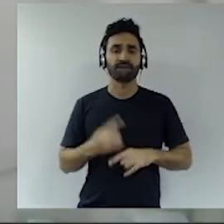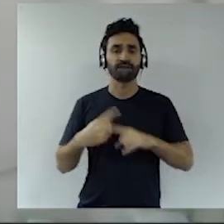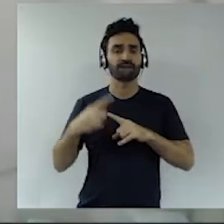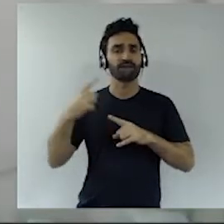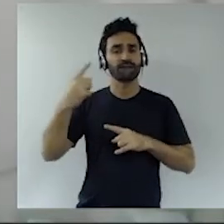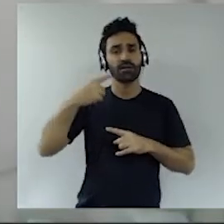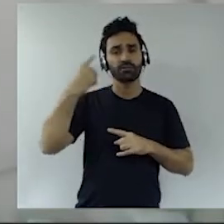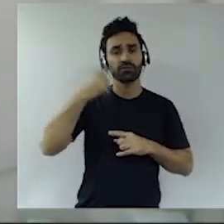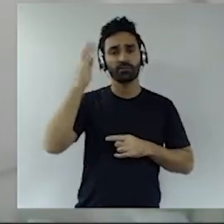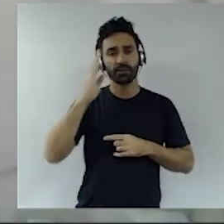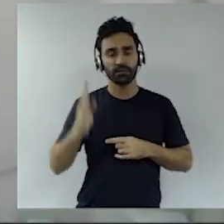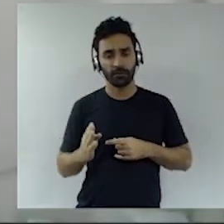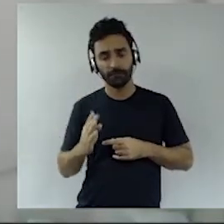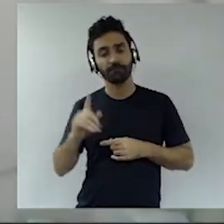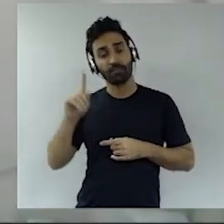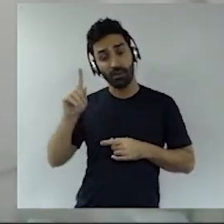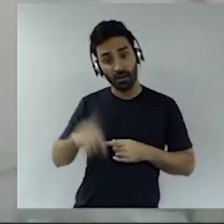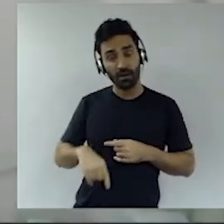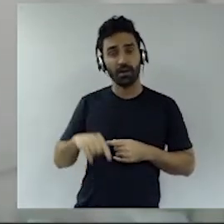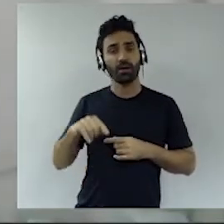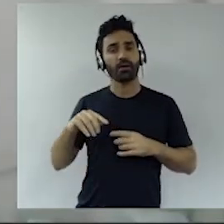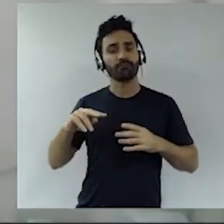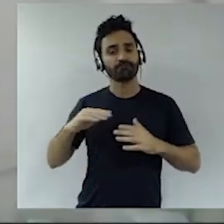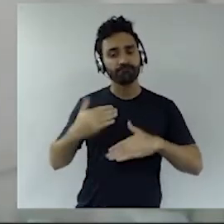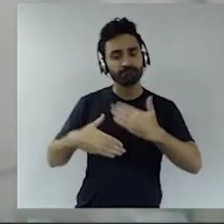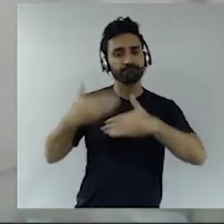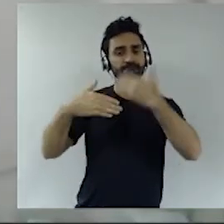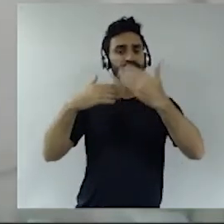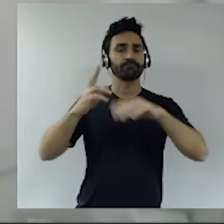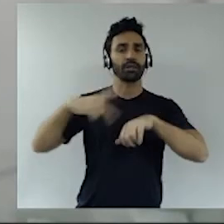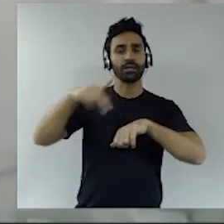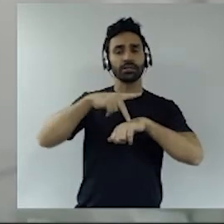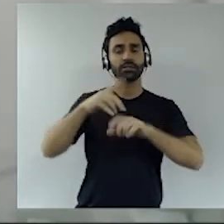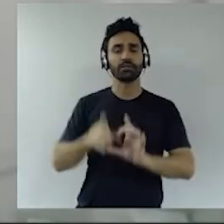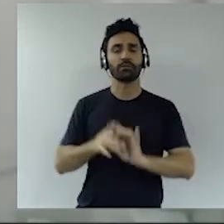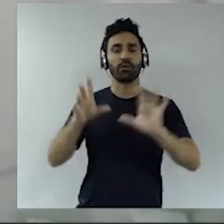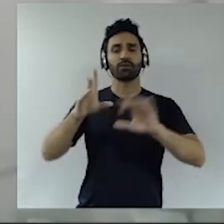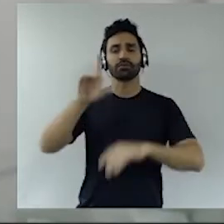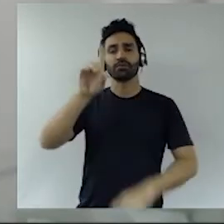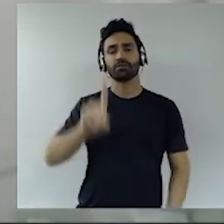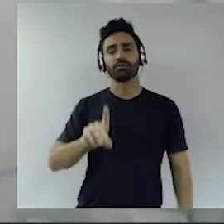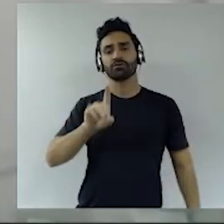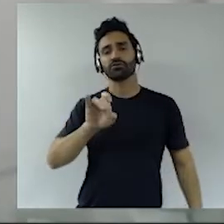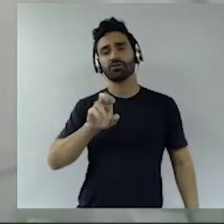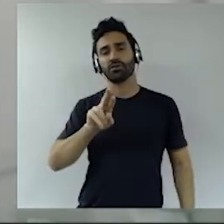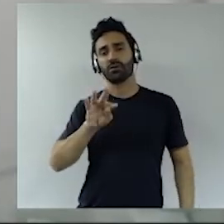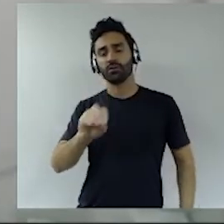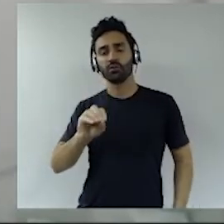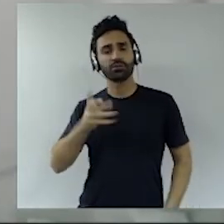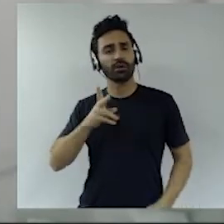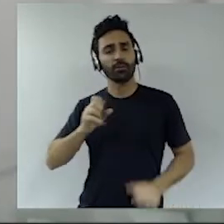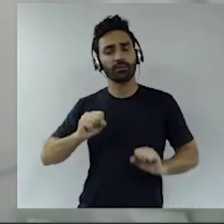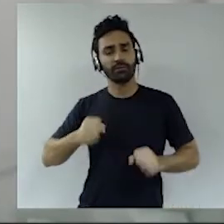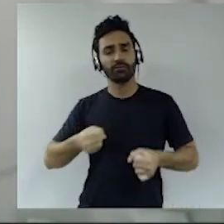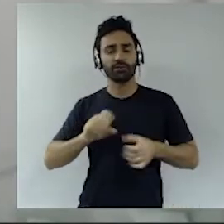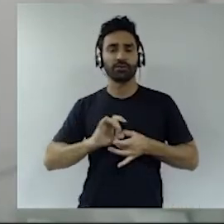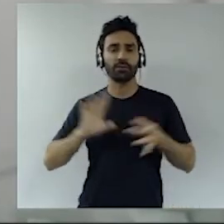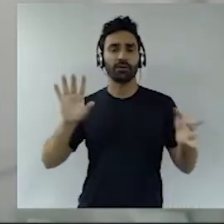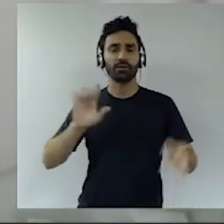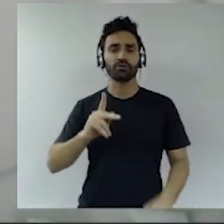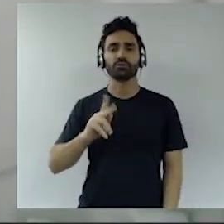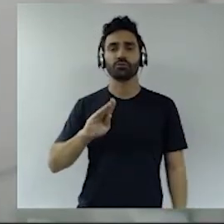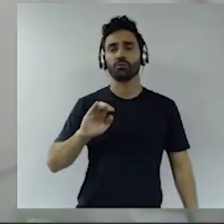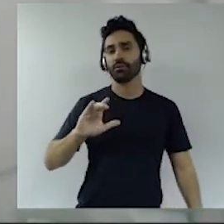advocacia brasileira é construtora do Estado democrático de direito na defesa das liberdades